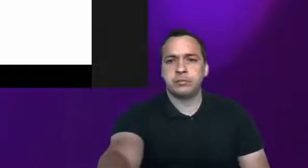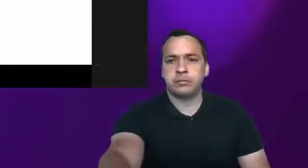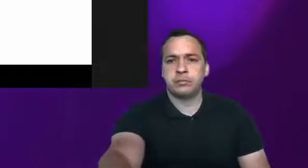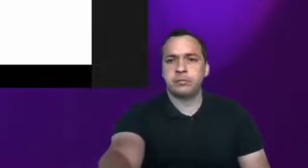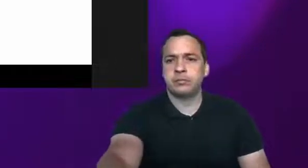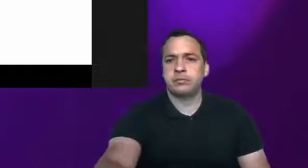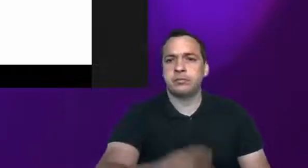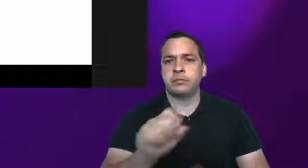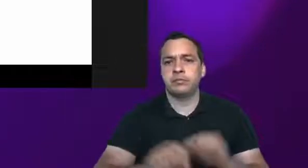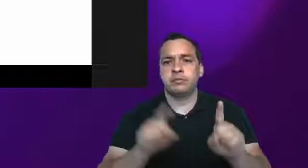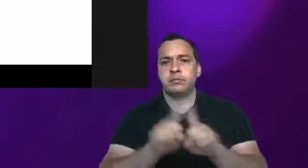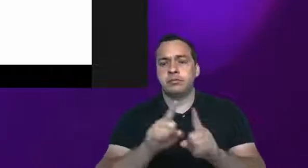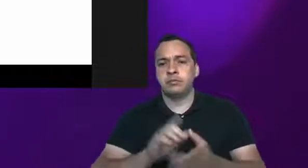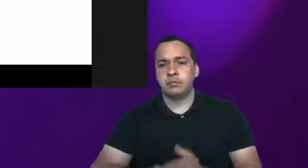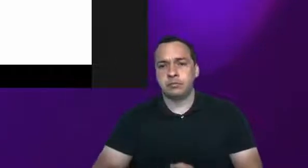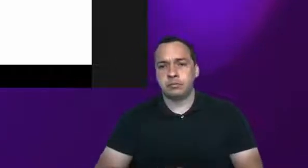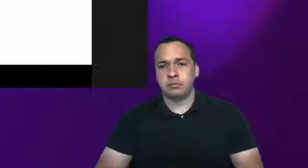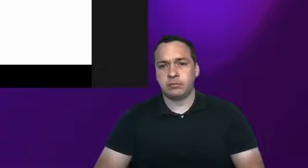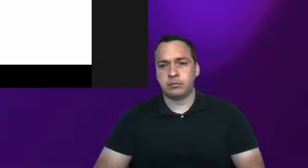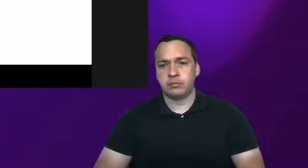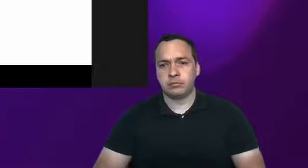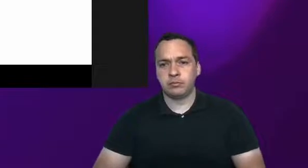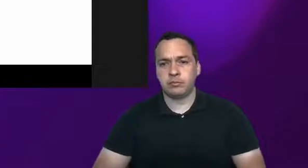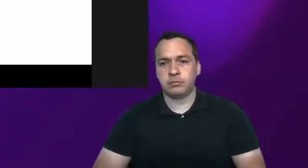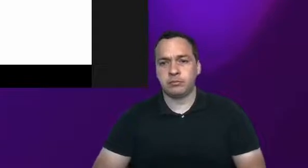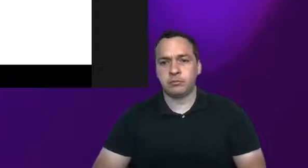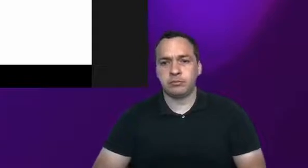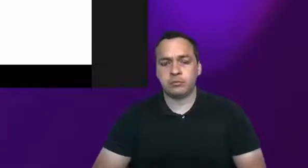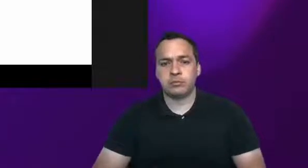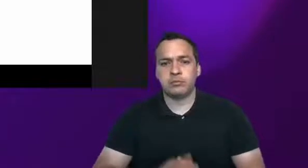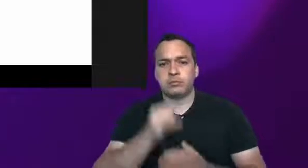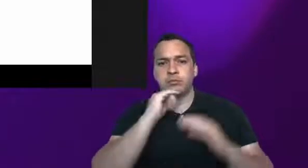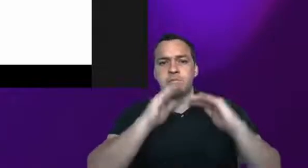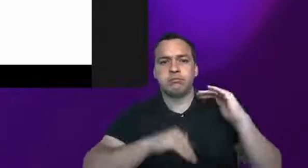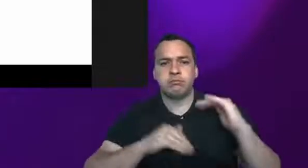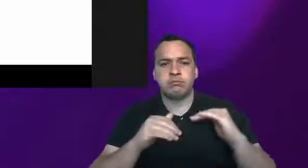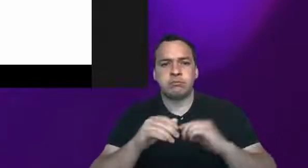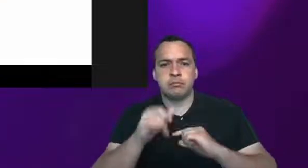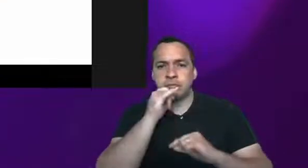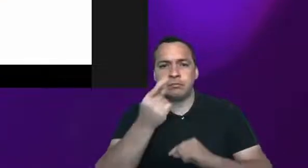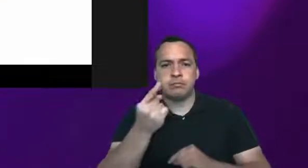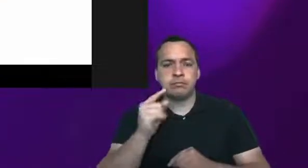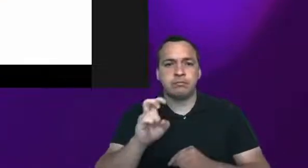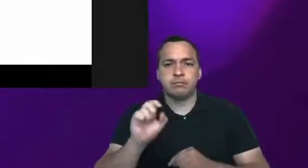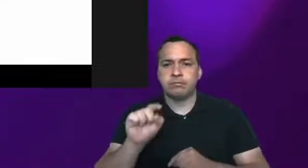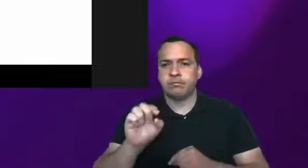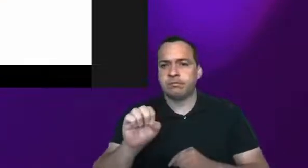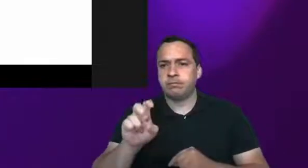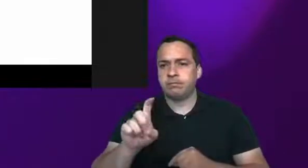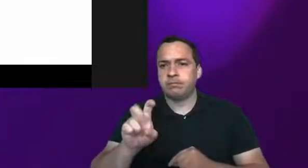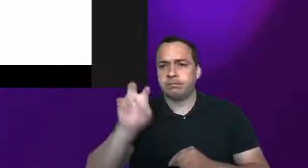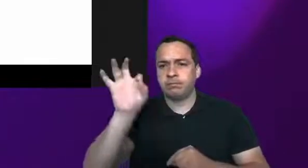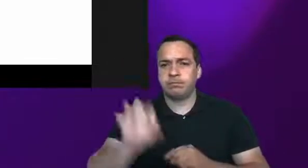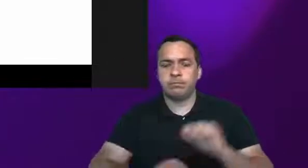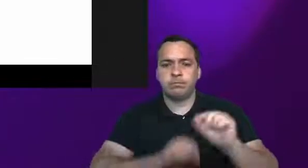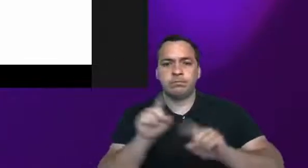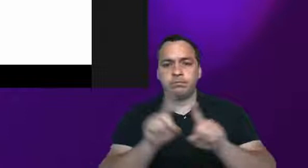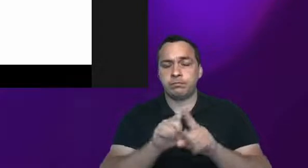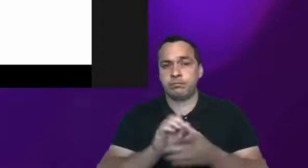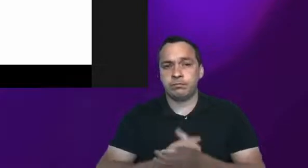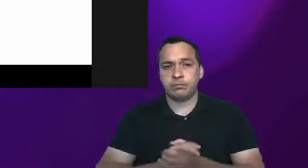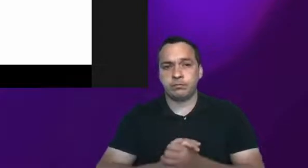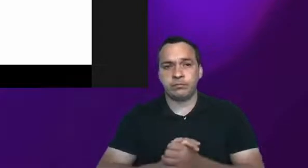prognóstico. Um doente com uma lesão com menos de 5,5 centímetros, um CA menor que 80, que